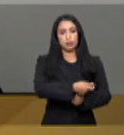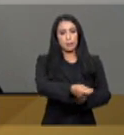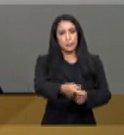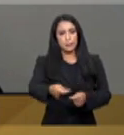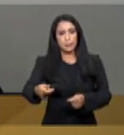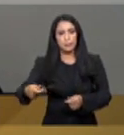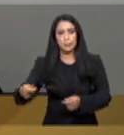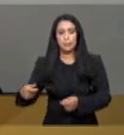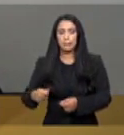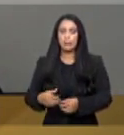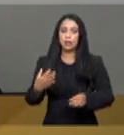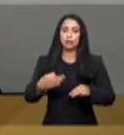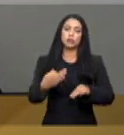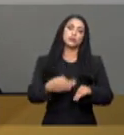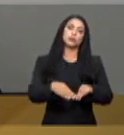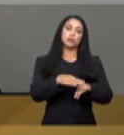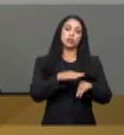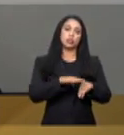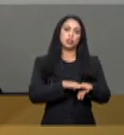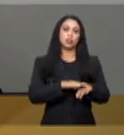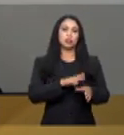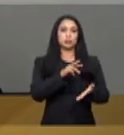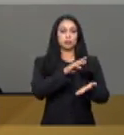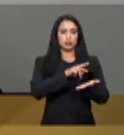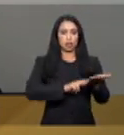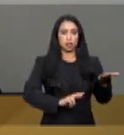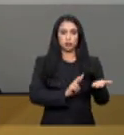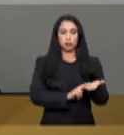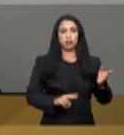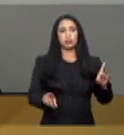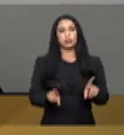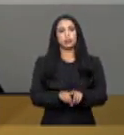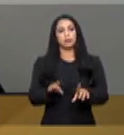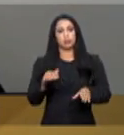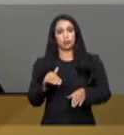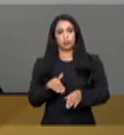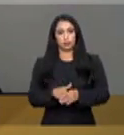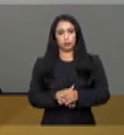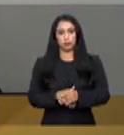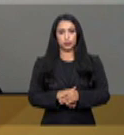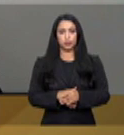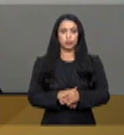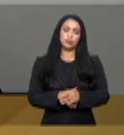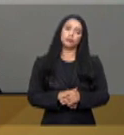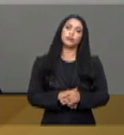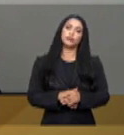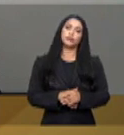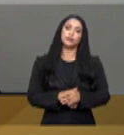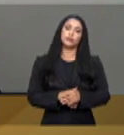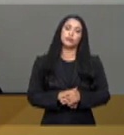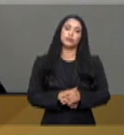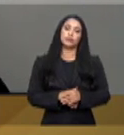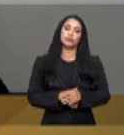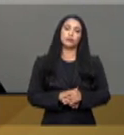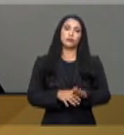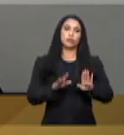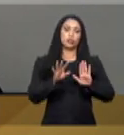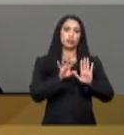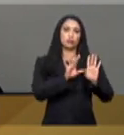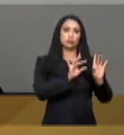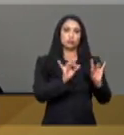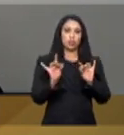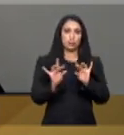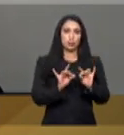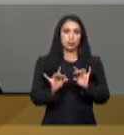ministros o relatório e o voto que proferirei agora, e nele eu então transcrevo.